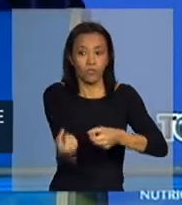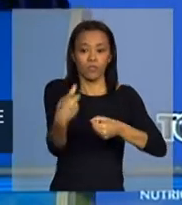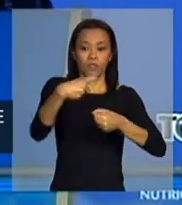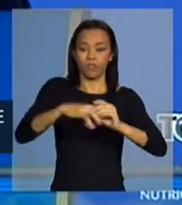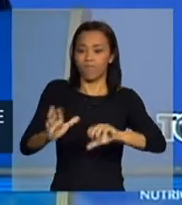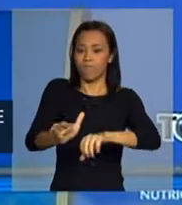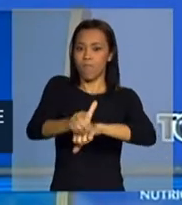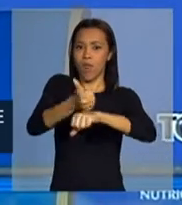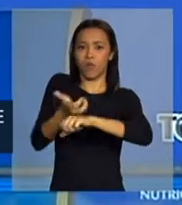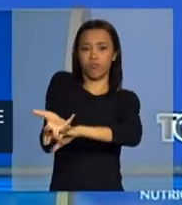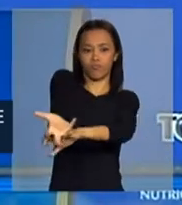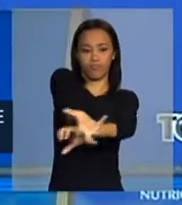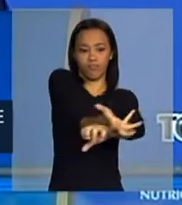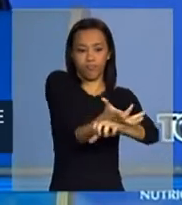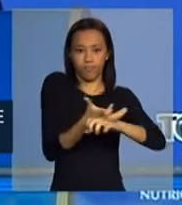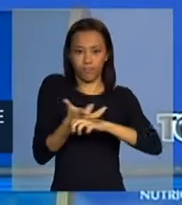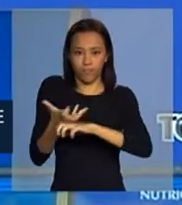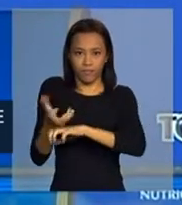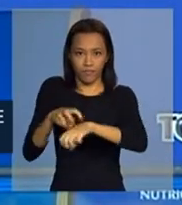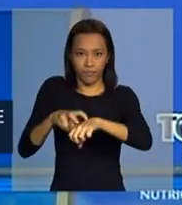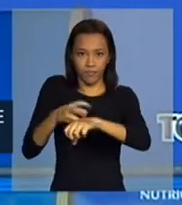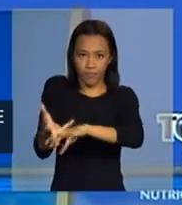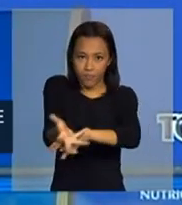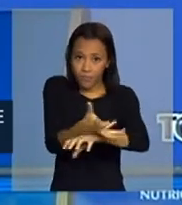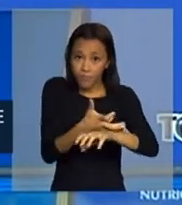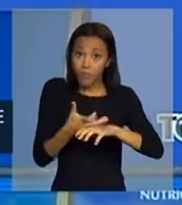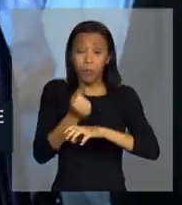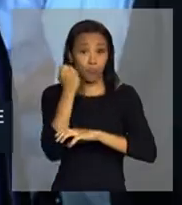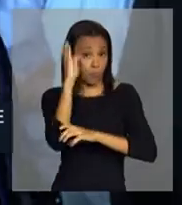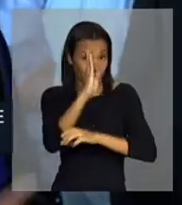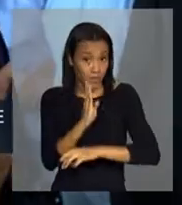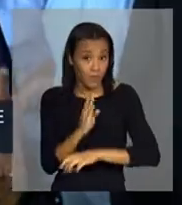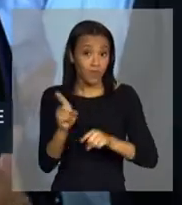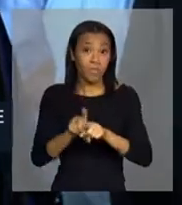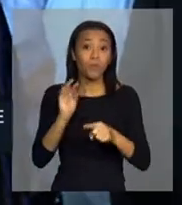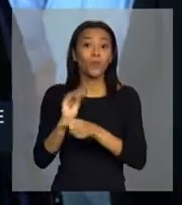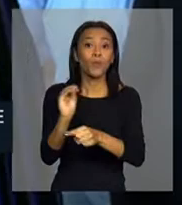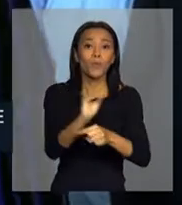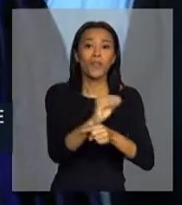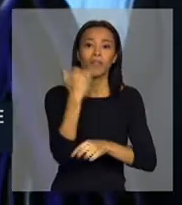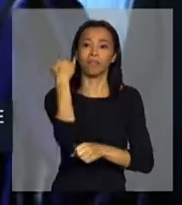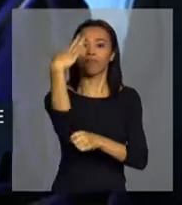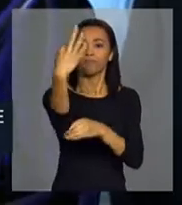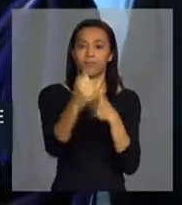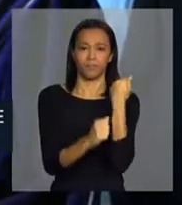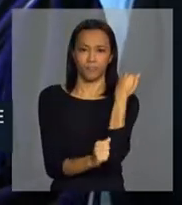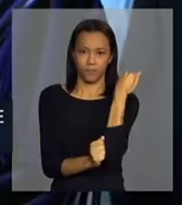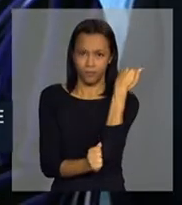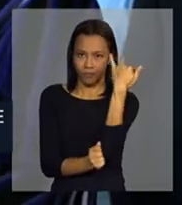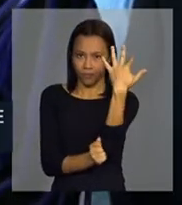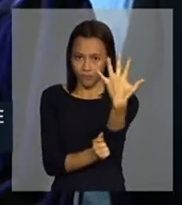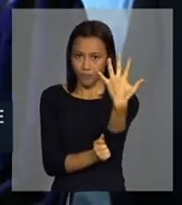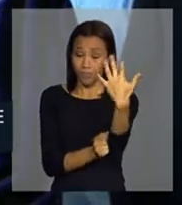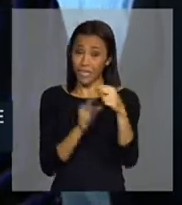quadro para o Brasil, para o meio ambiente e para a produtividade brasileira. Isso